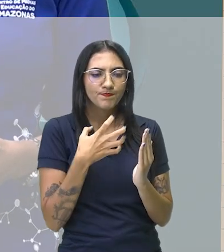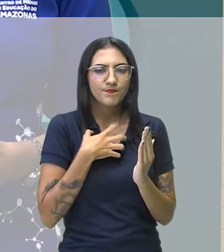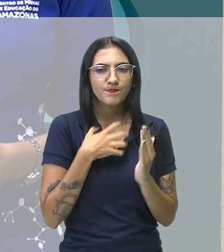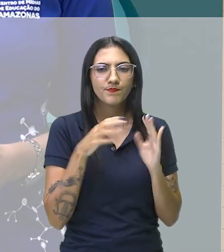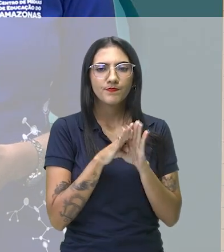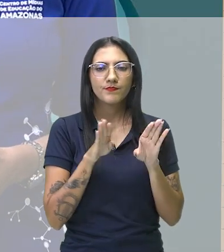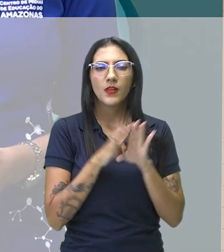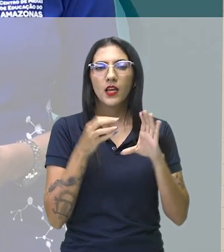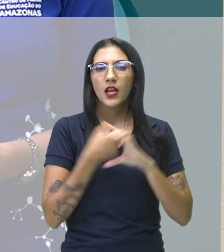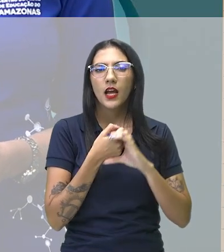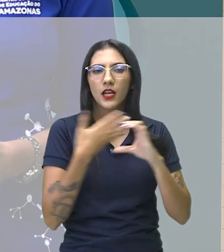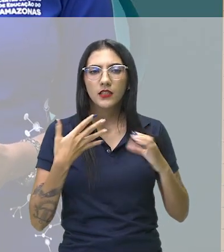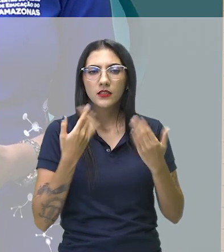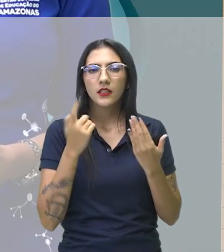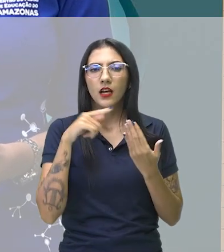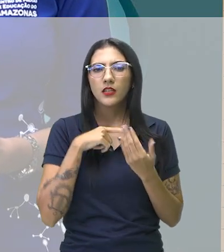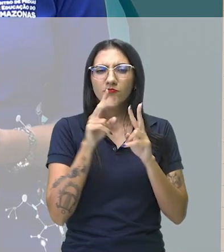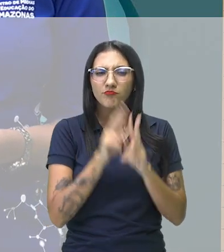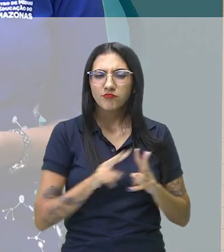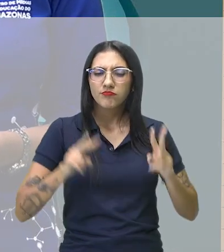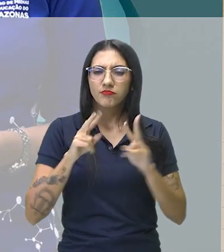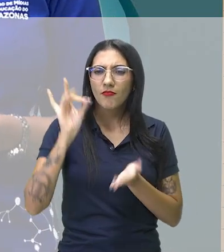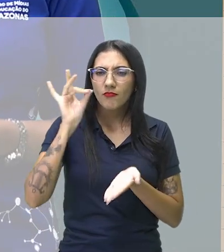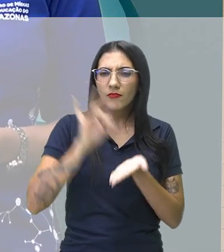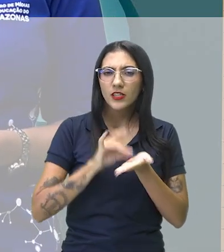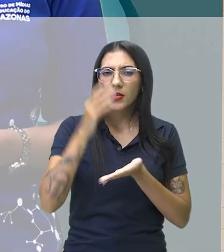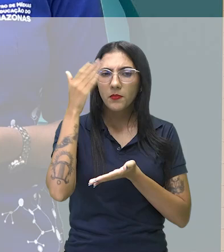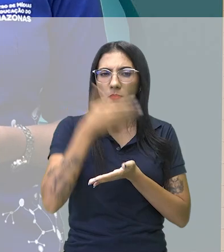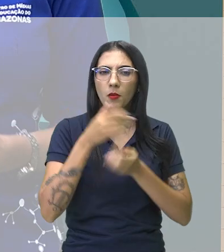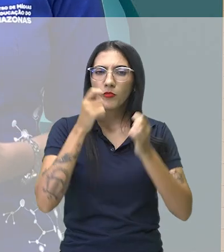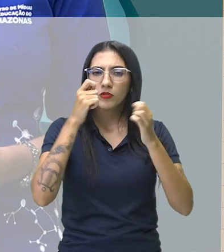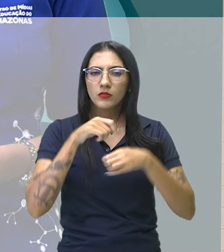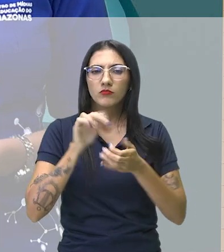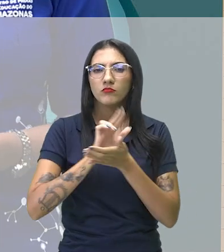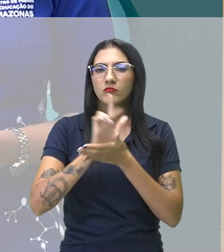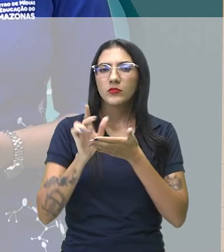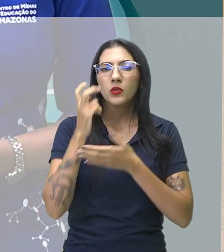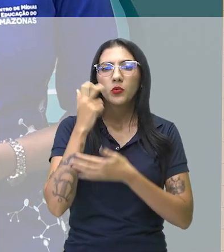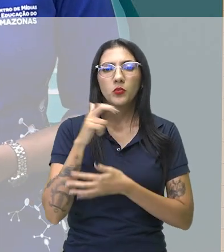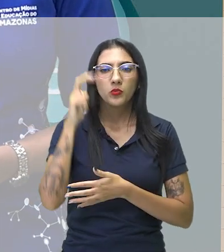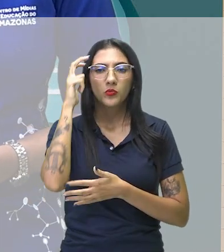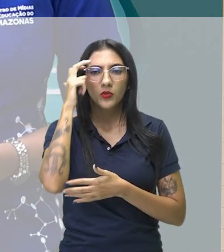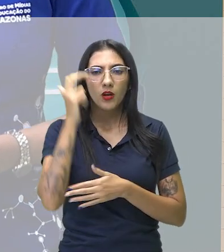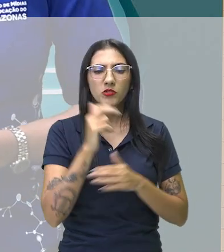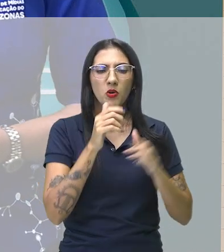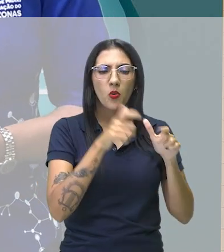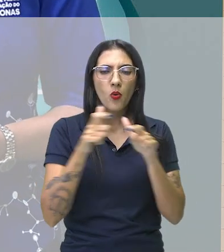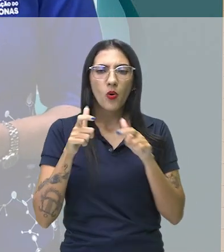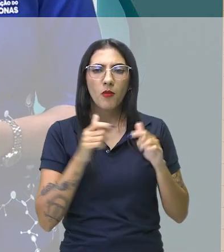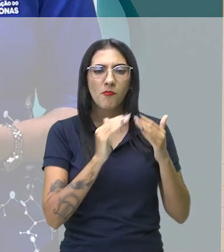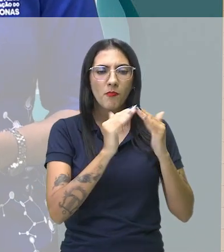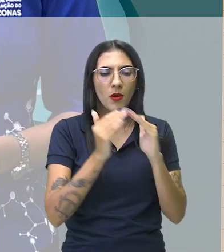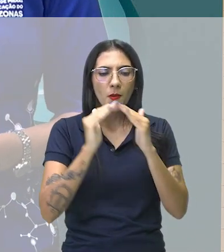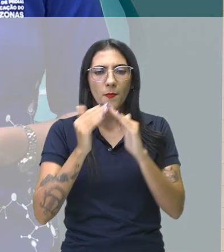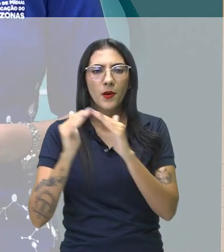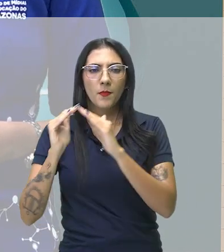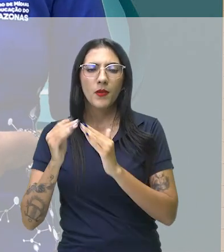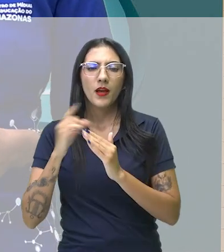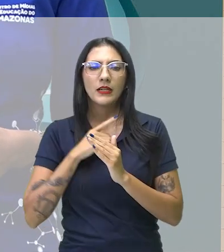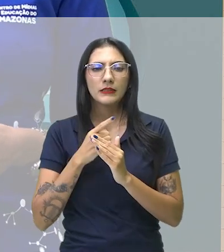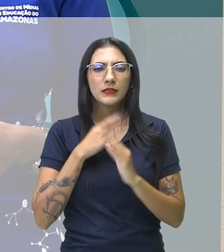A estética da obra reflete a autenticidade e a diversidade cultural das favelas, criando uma